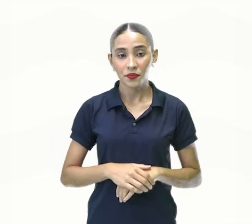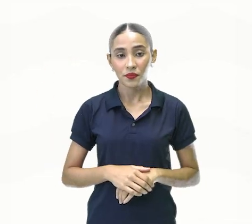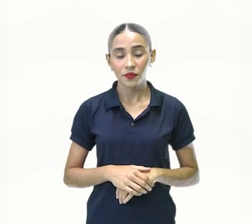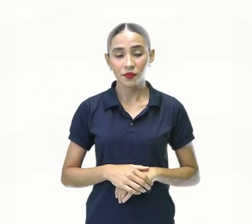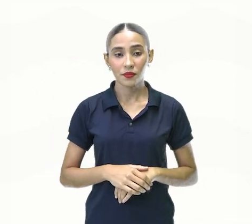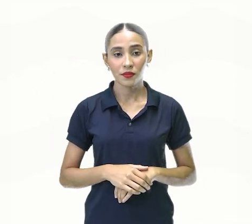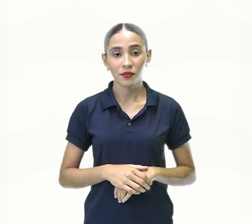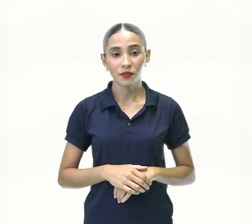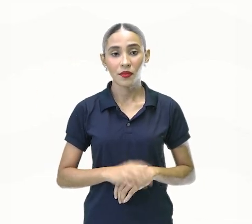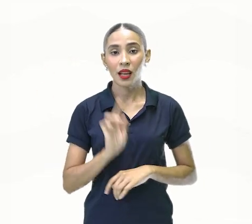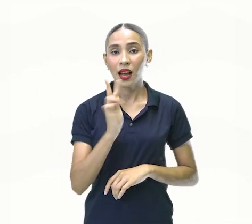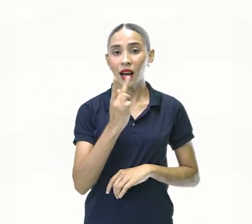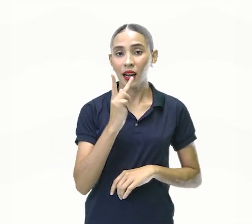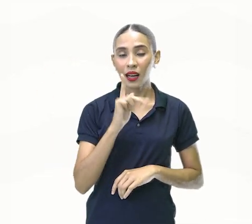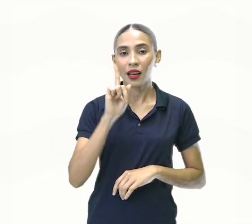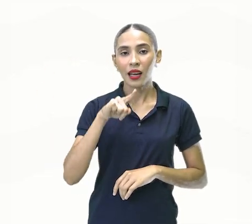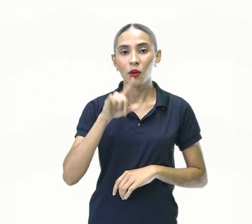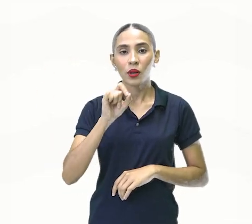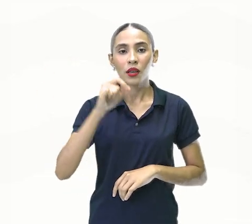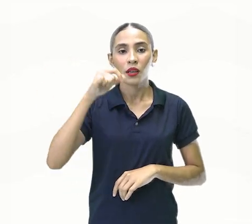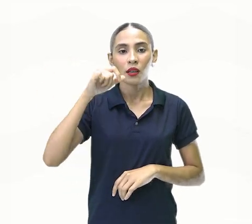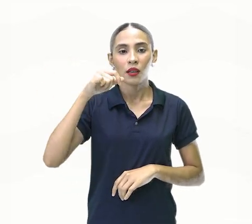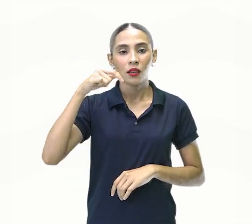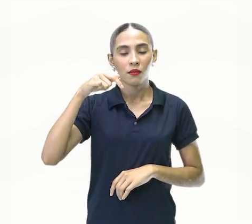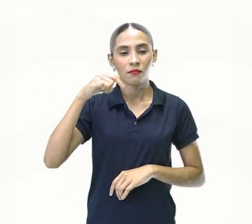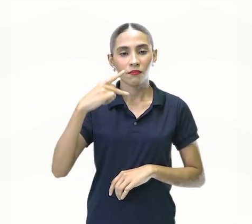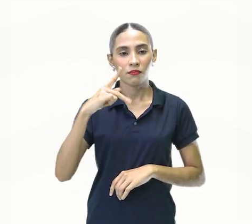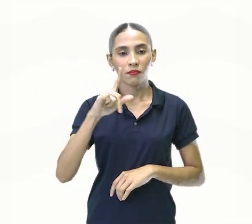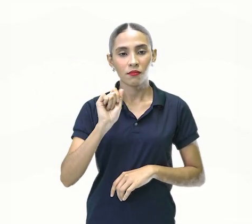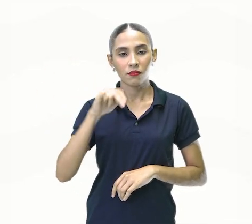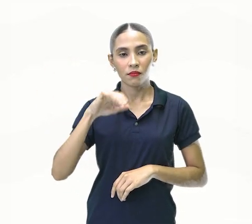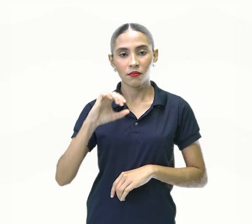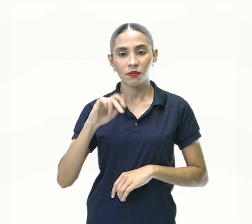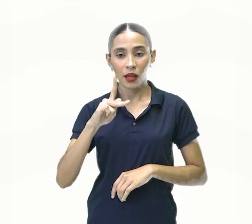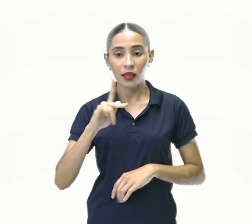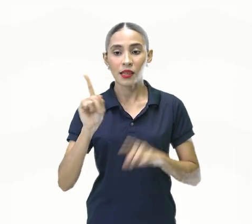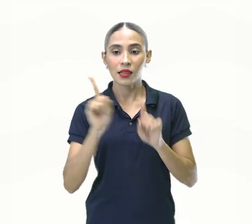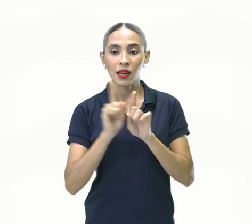onde H é a constante de Planck e tem